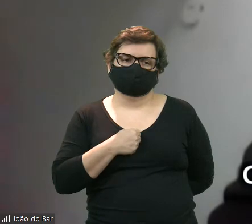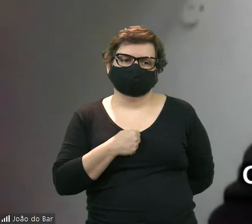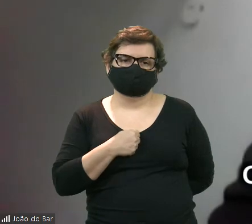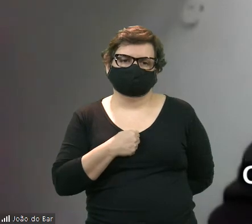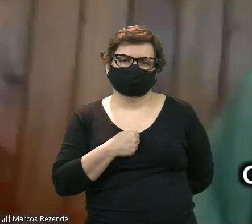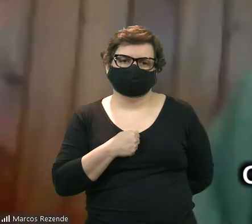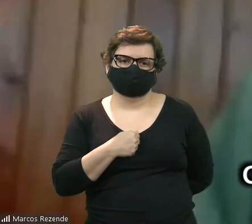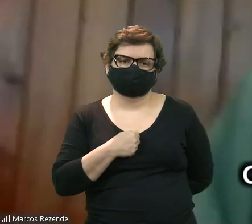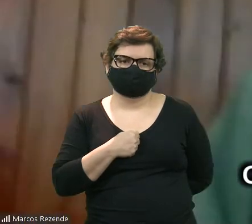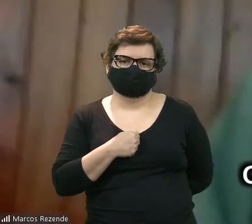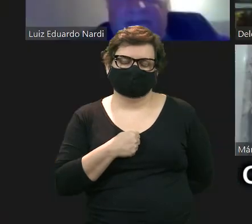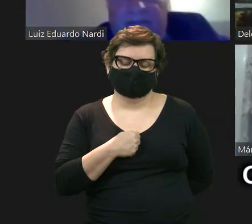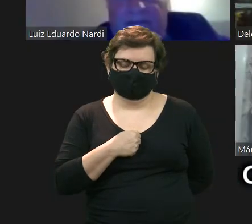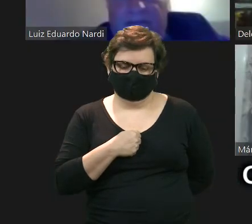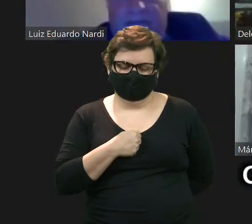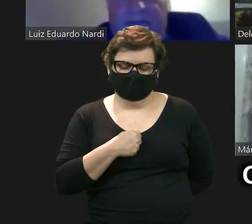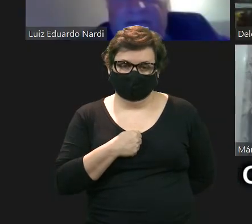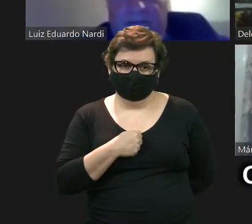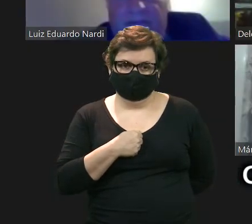Vereador Cícero do Ceará.